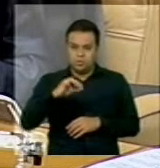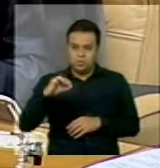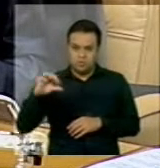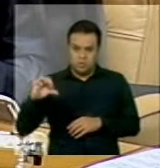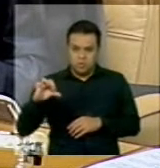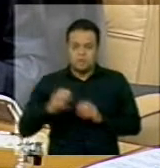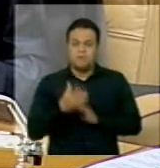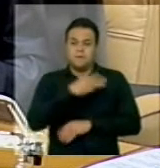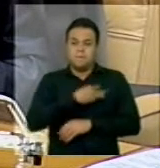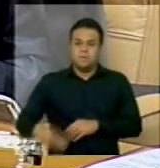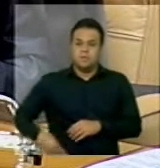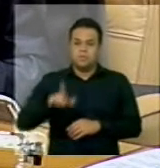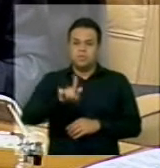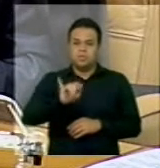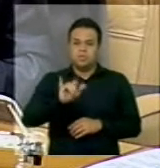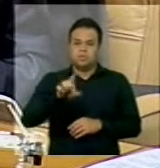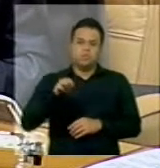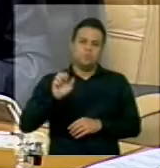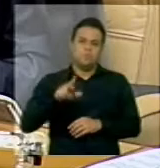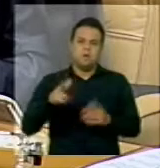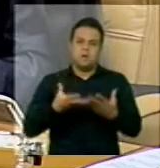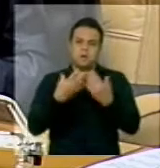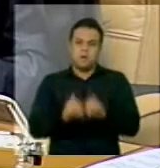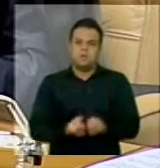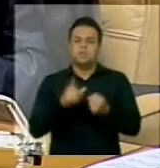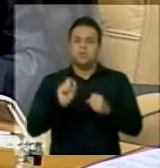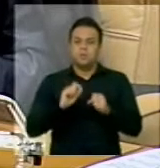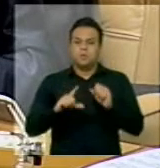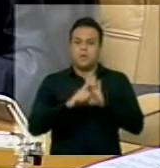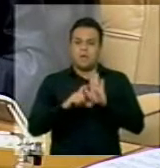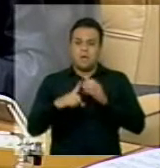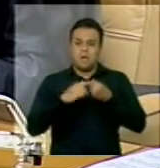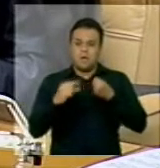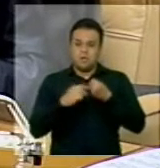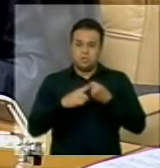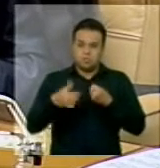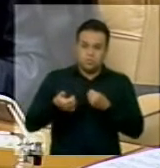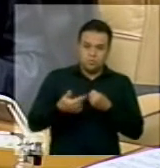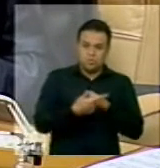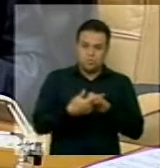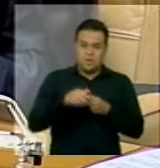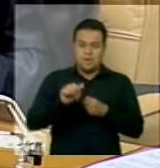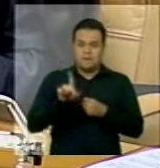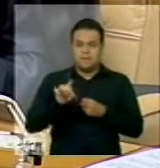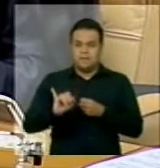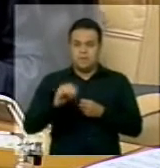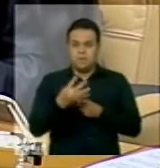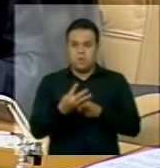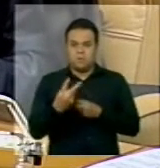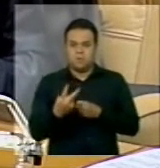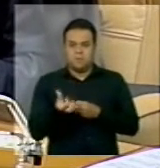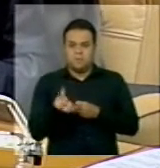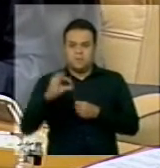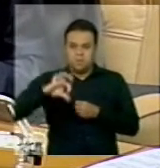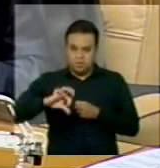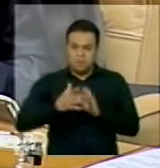o ministro Gilmar Mendes adotou o procedimento do artigo 12, nesta DI 4269, artigo 12, como